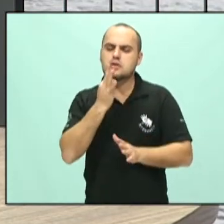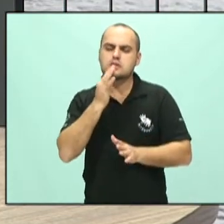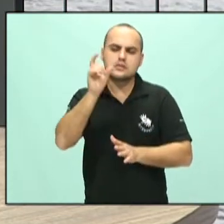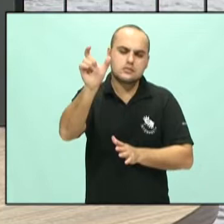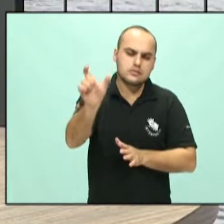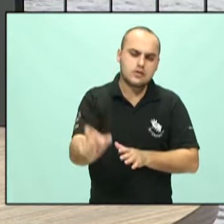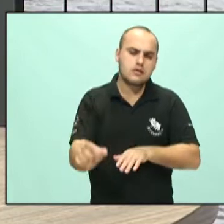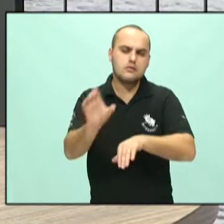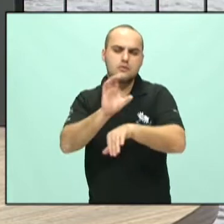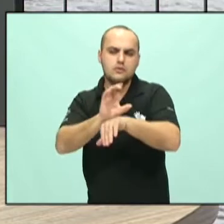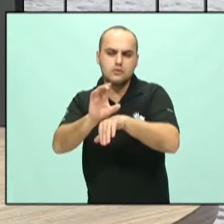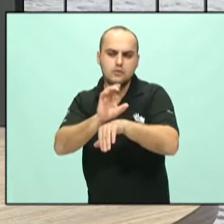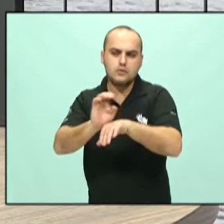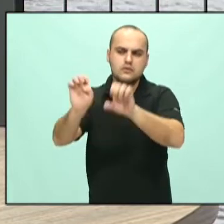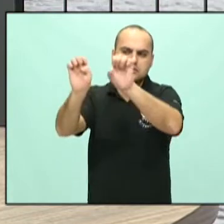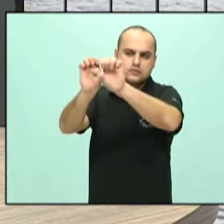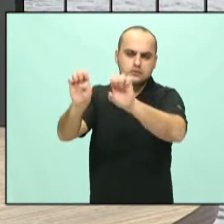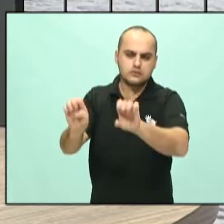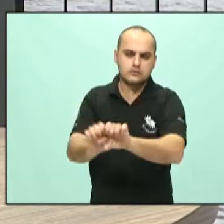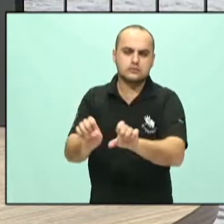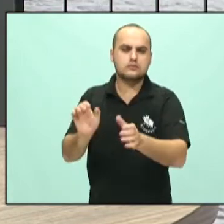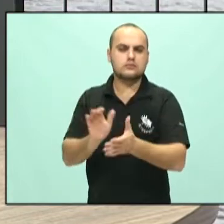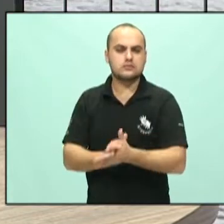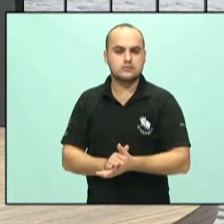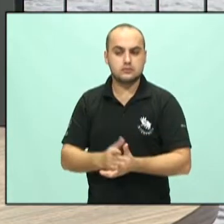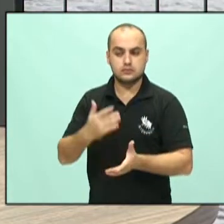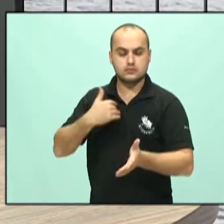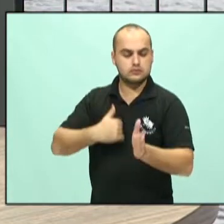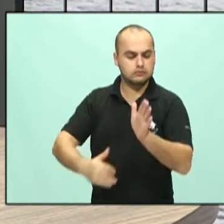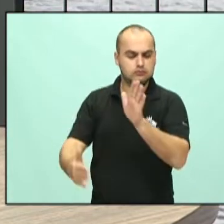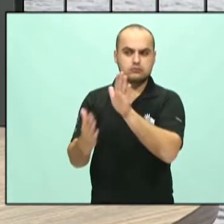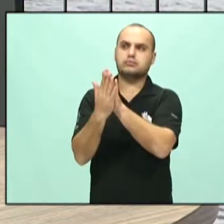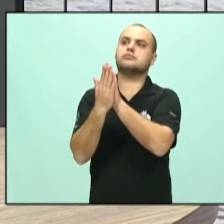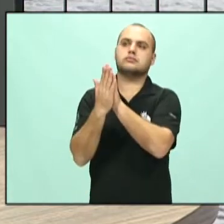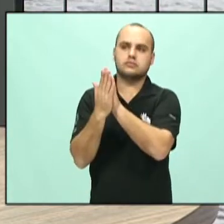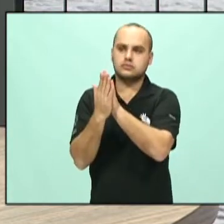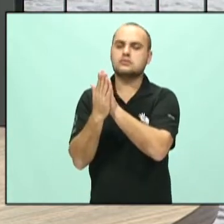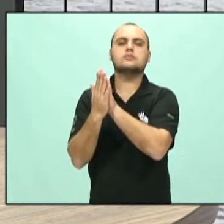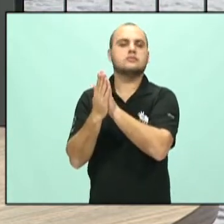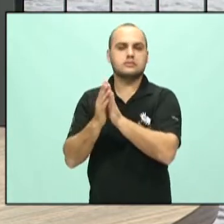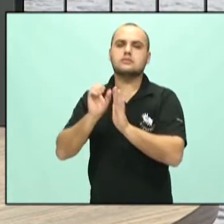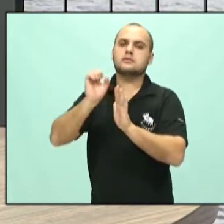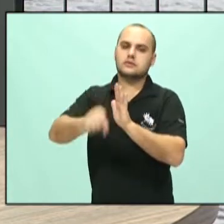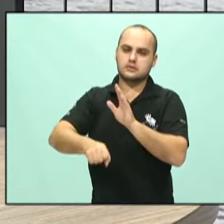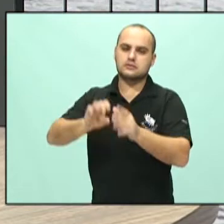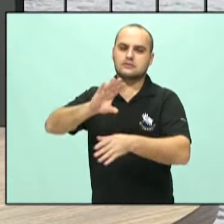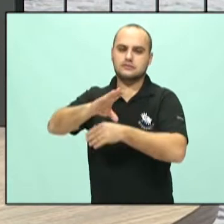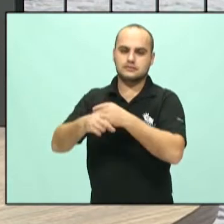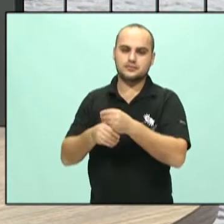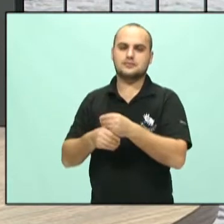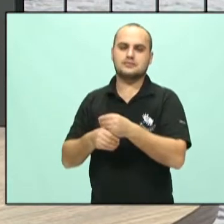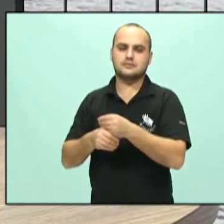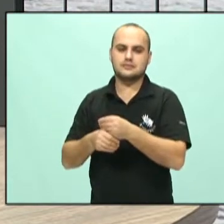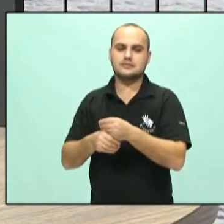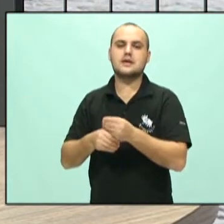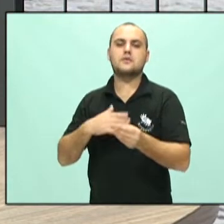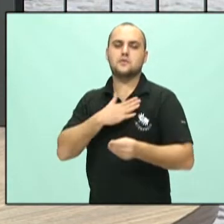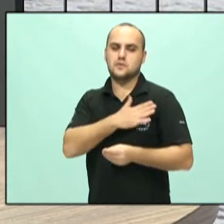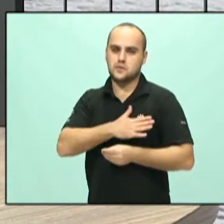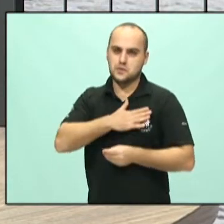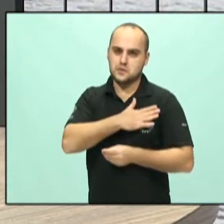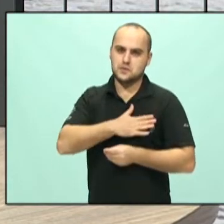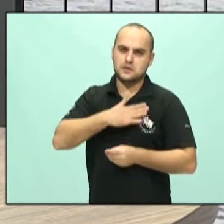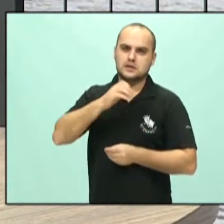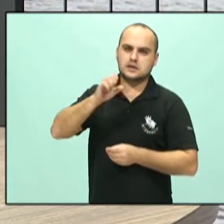Univali, conheci a infraestrutura e tudo mais, e ao praticar ali eu vi que realmente como uma questão complementar, acabei gostando